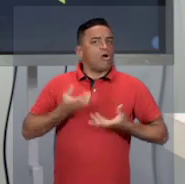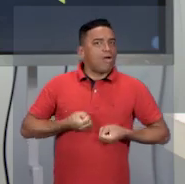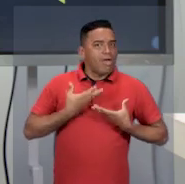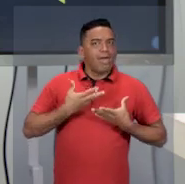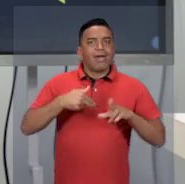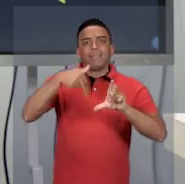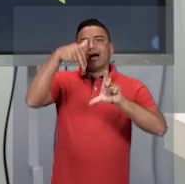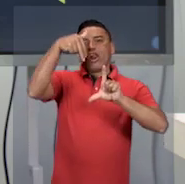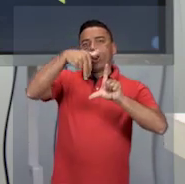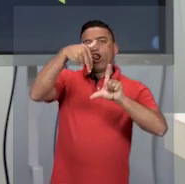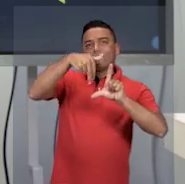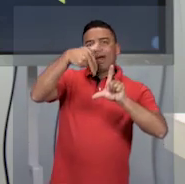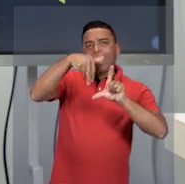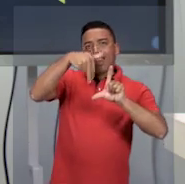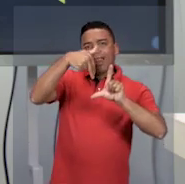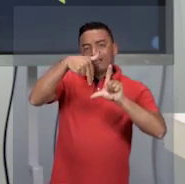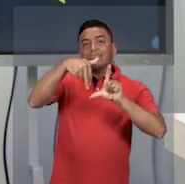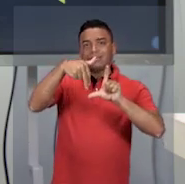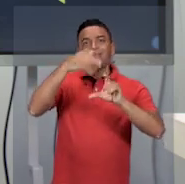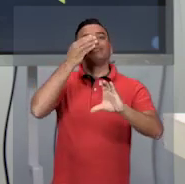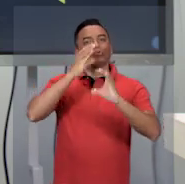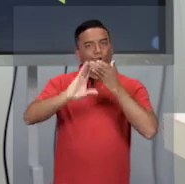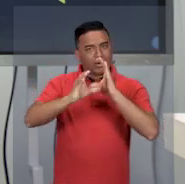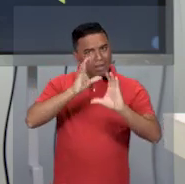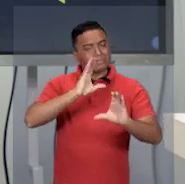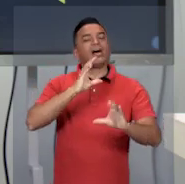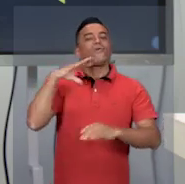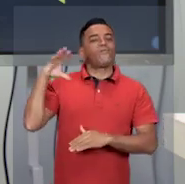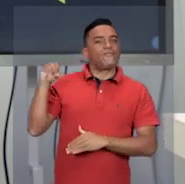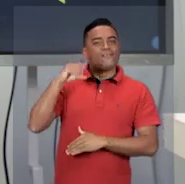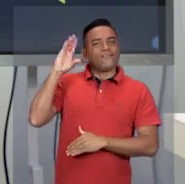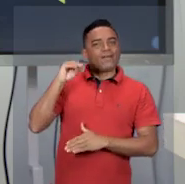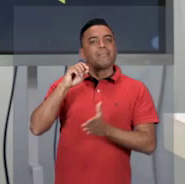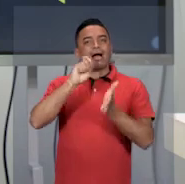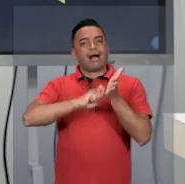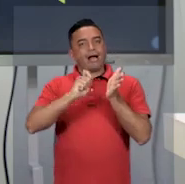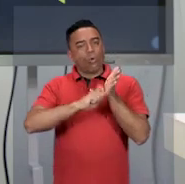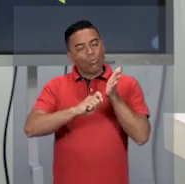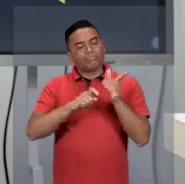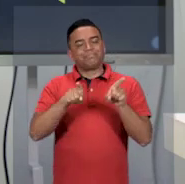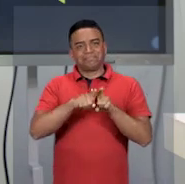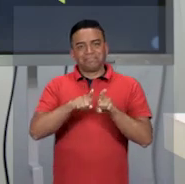é uma comunicação verbal. Beleza?